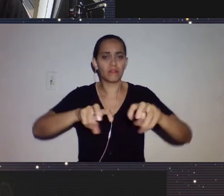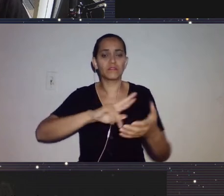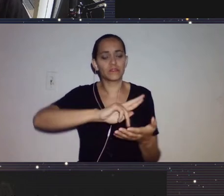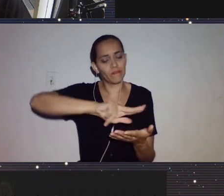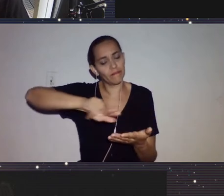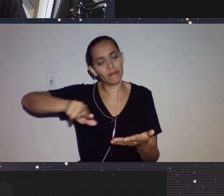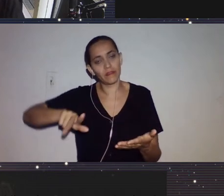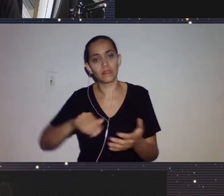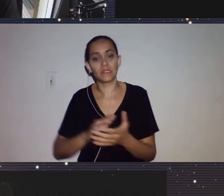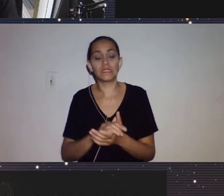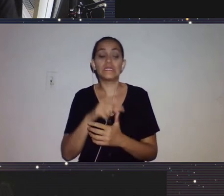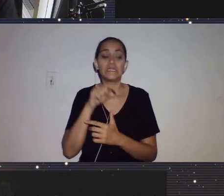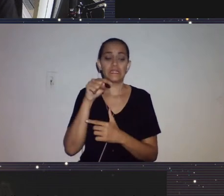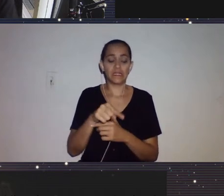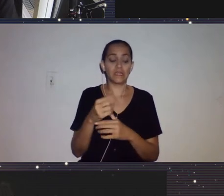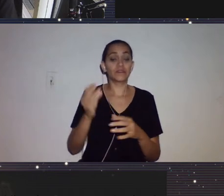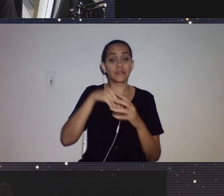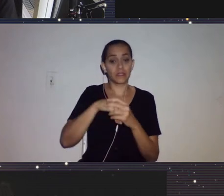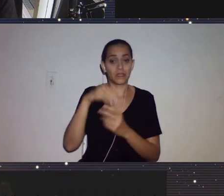parte do meu dia.